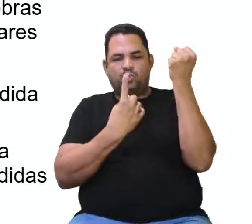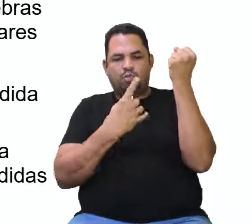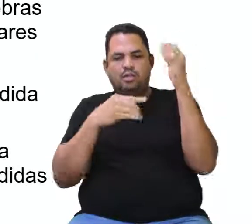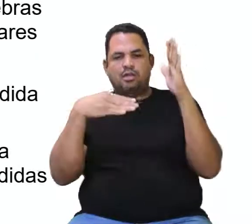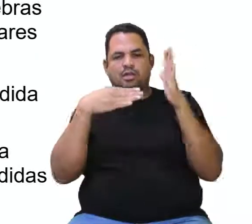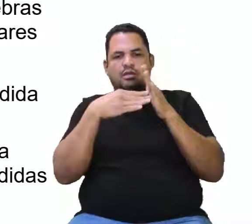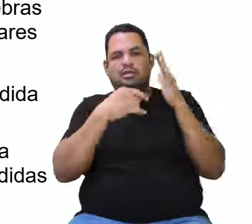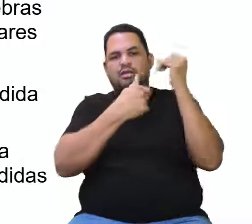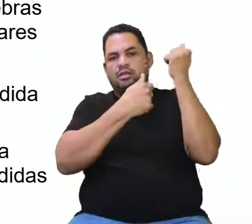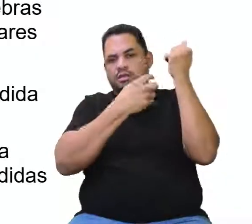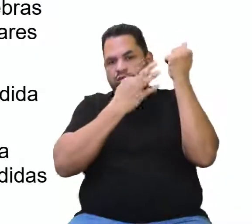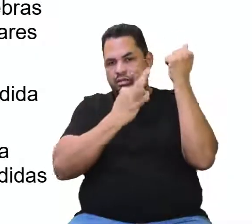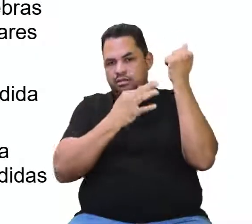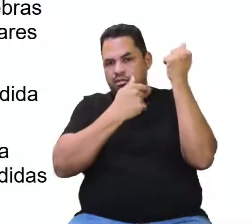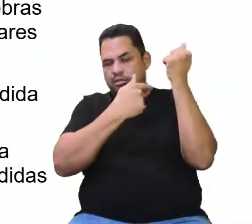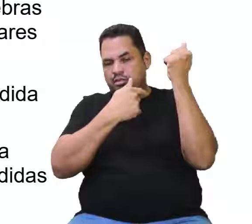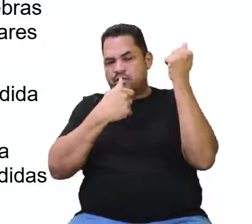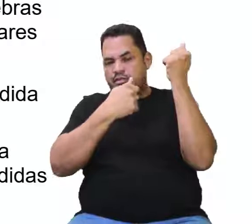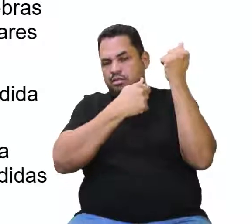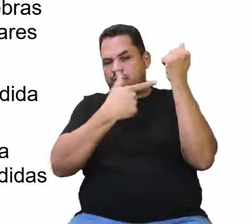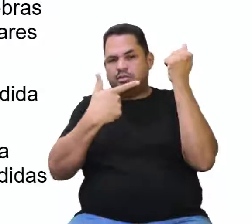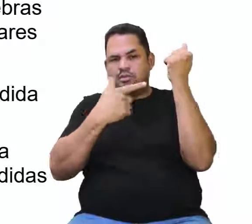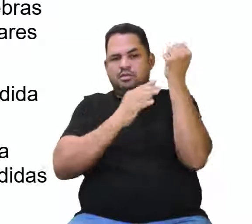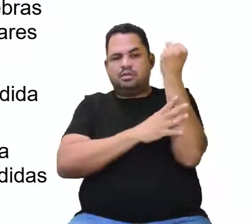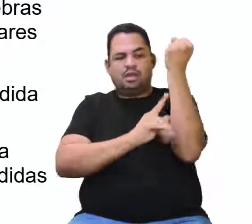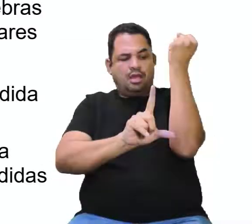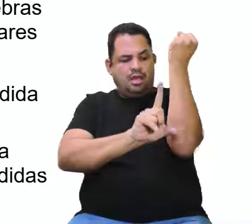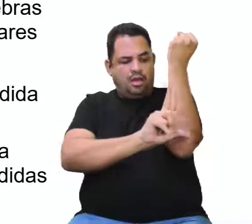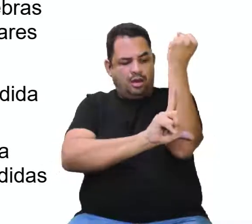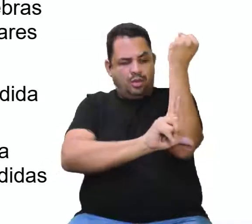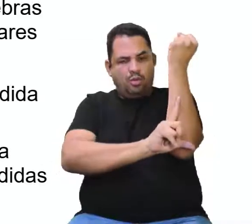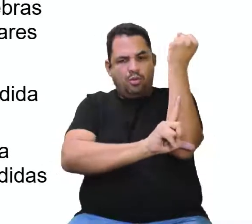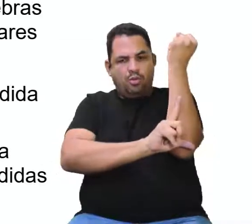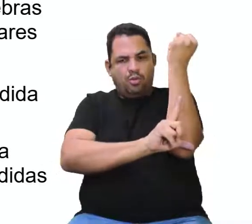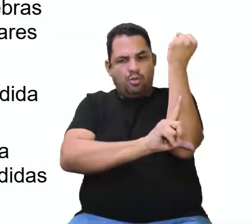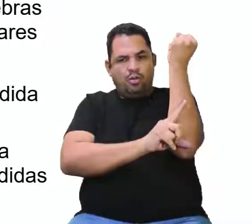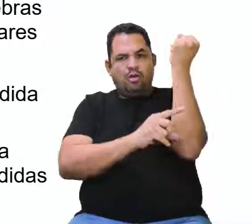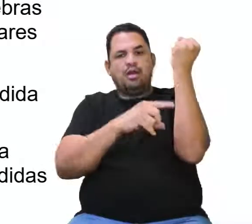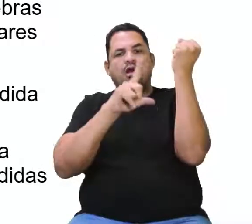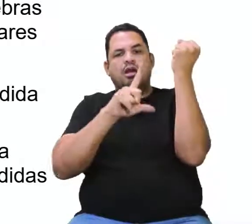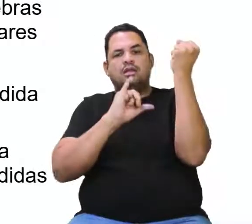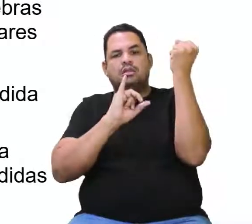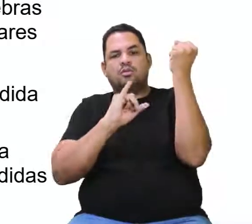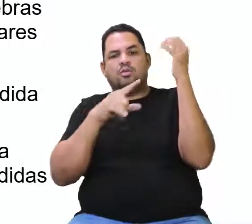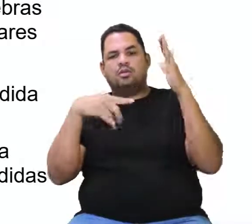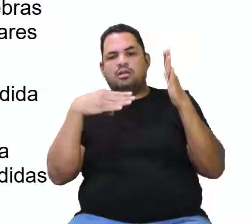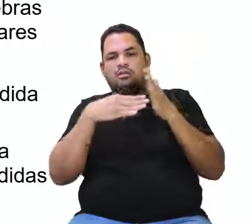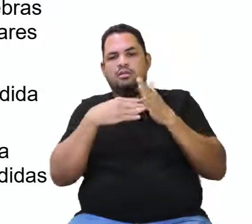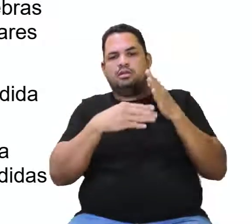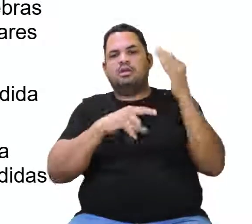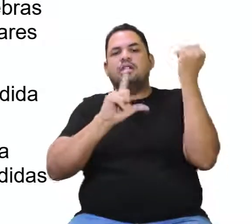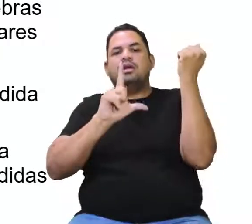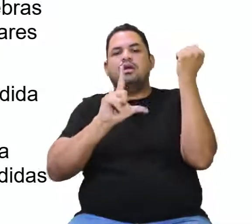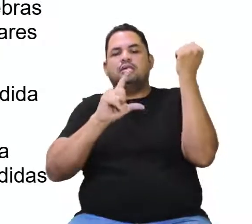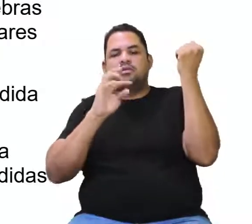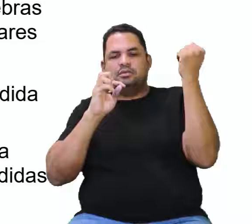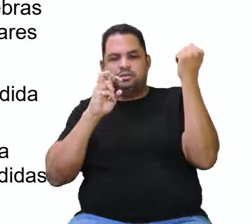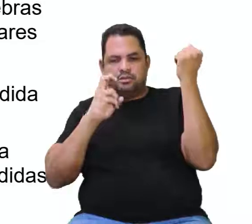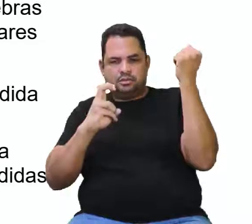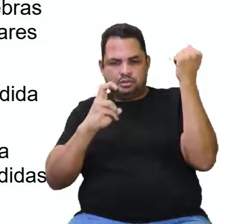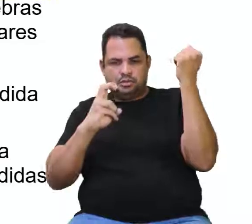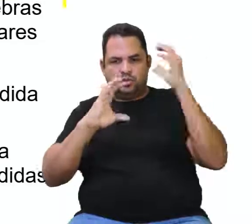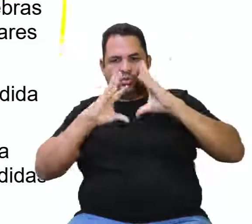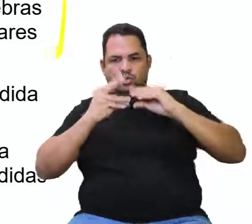a T12. E eu tenho a lombar, que é de L1 a L5. E é um